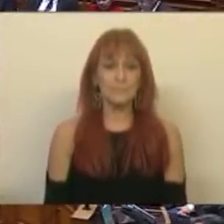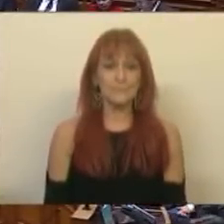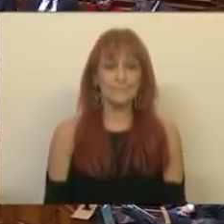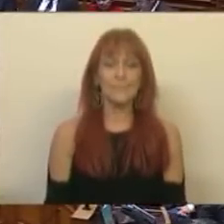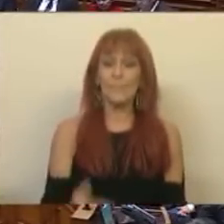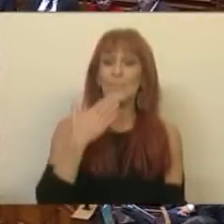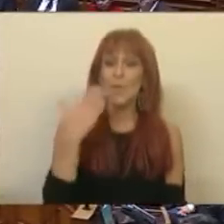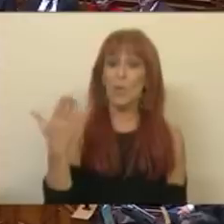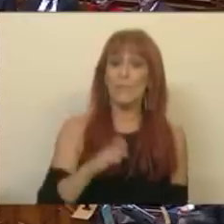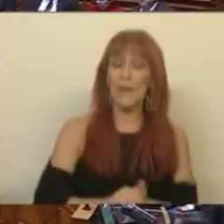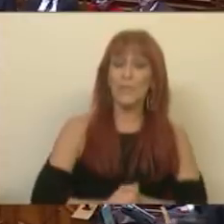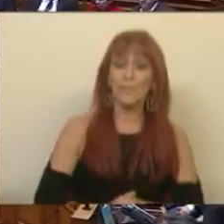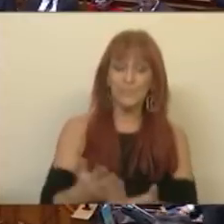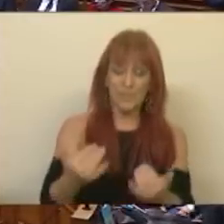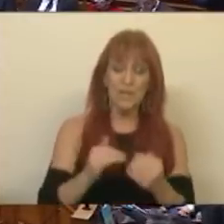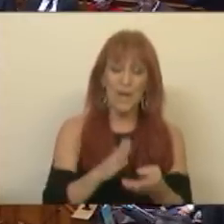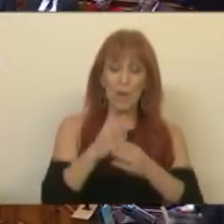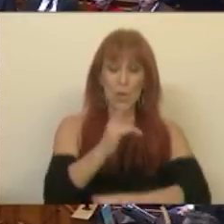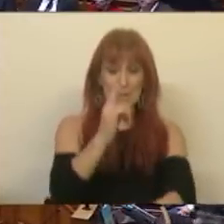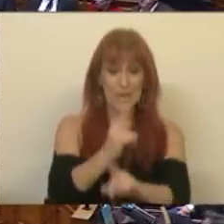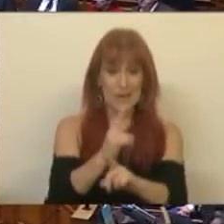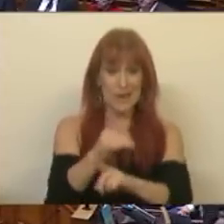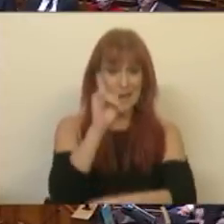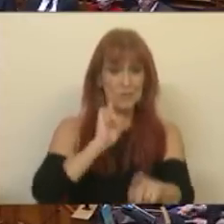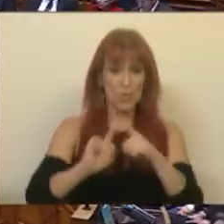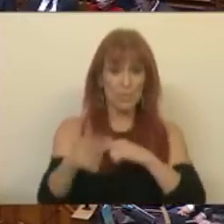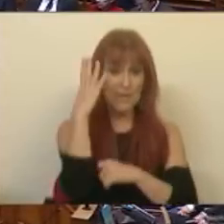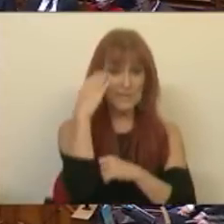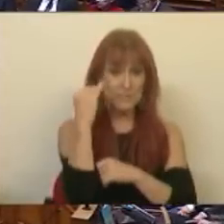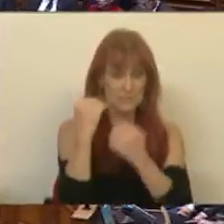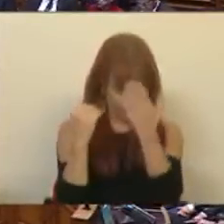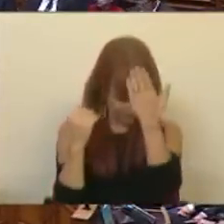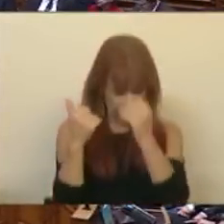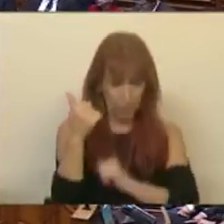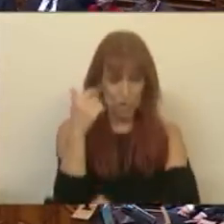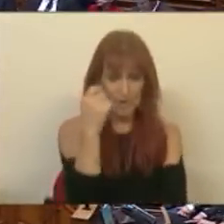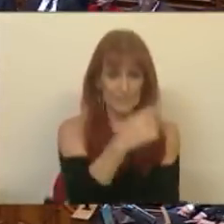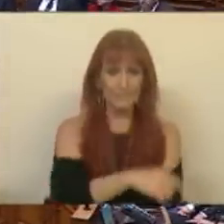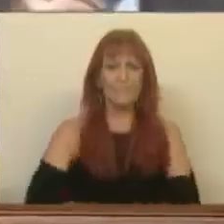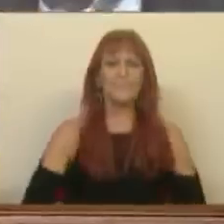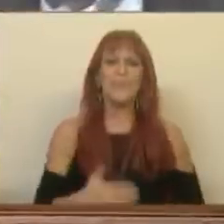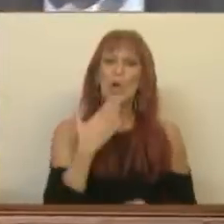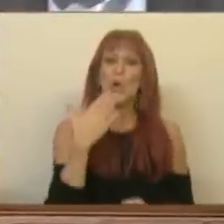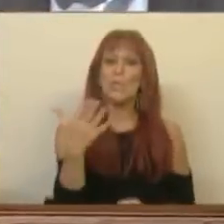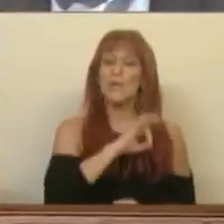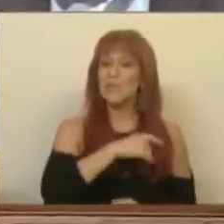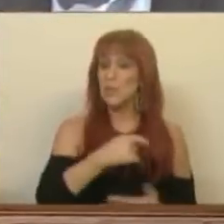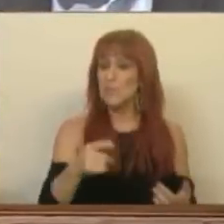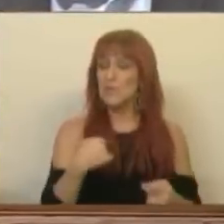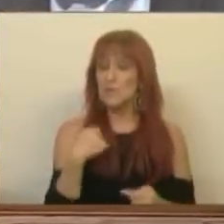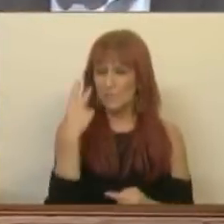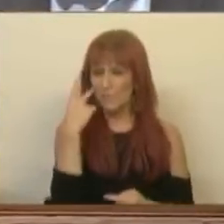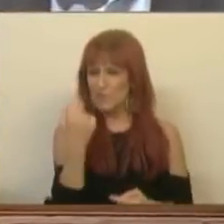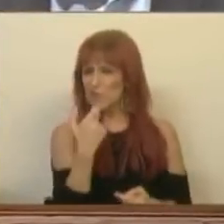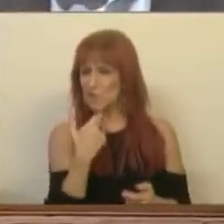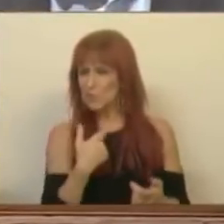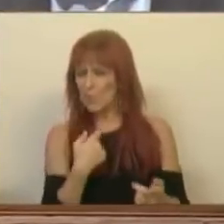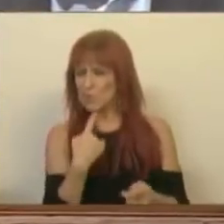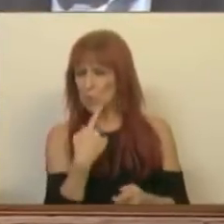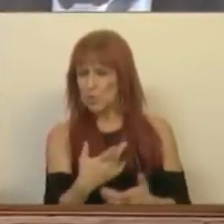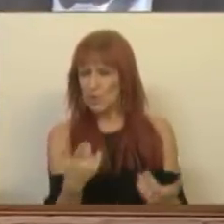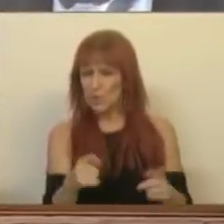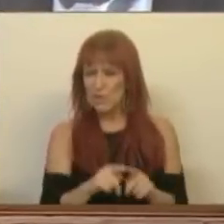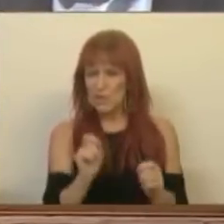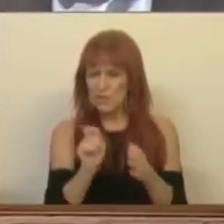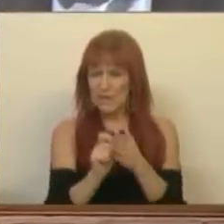Muito obrigado continua no uso da palavra senhor deputada Catarina Martins do bloco de esquerda obrigada senhor resposta diria